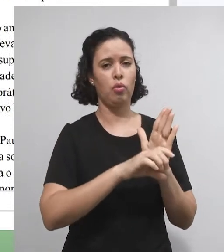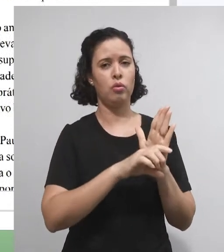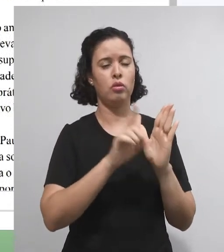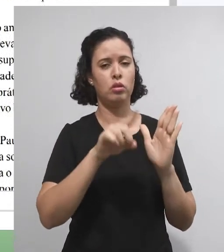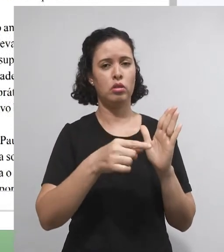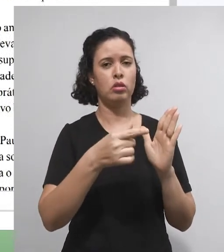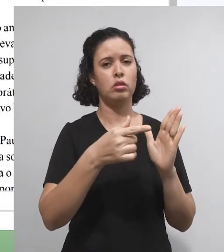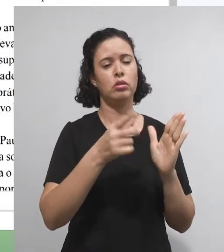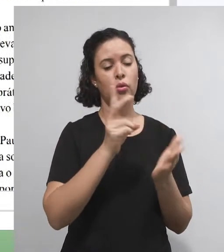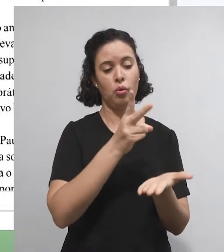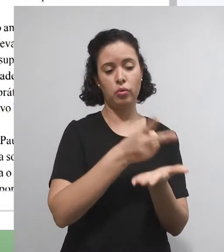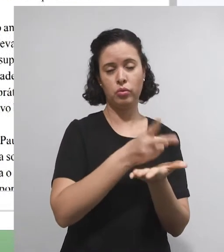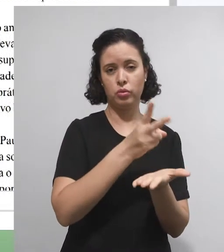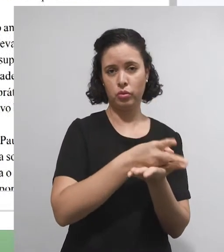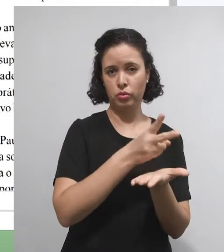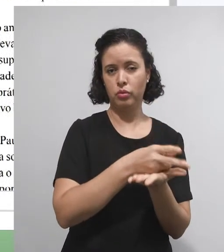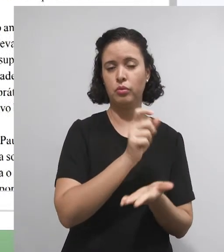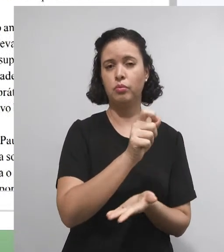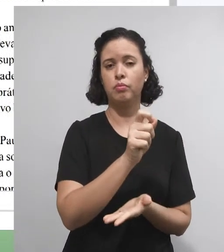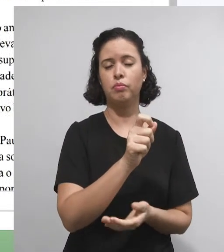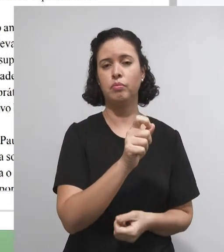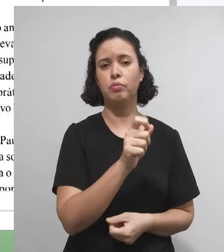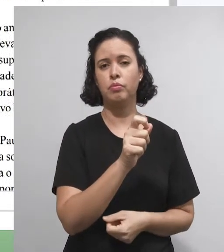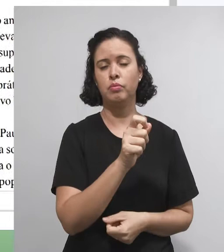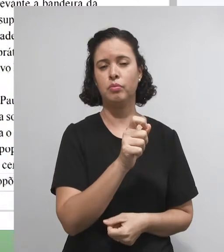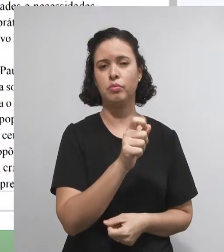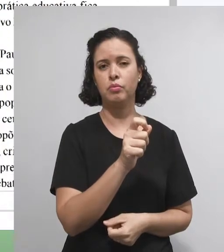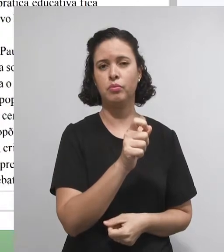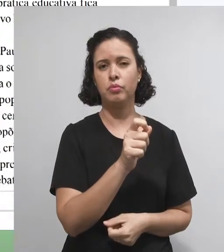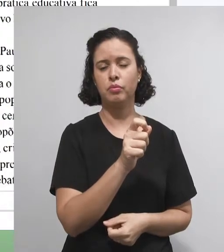as intenções da